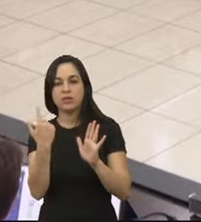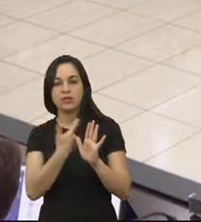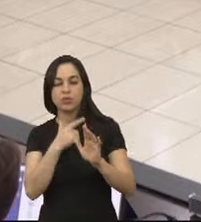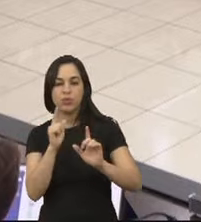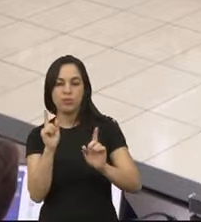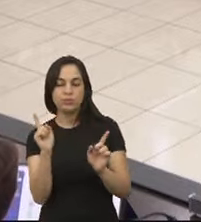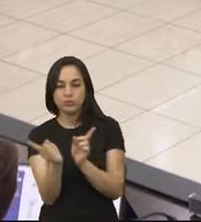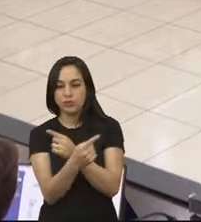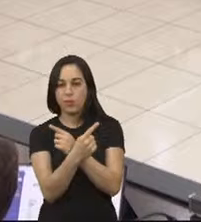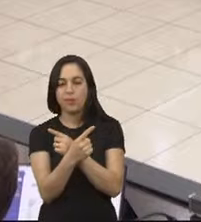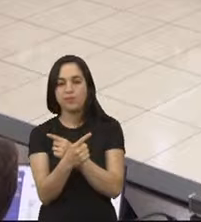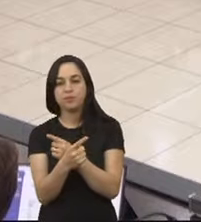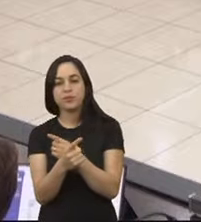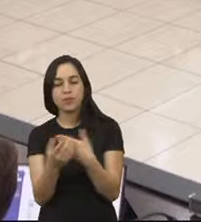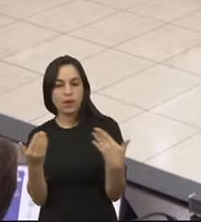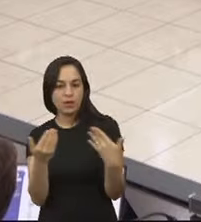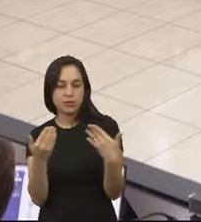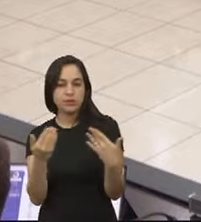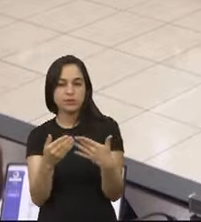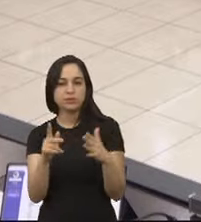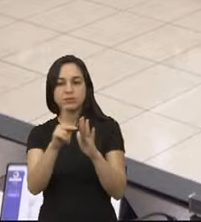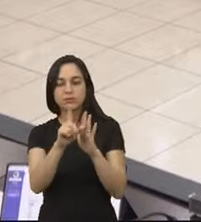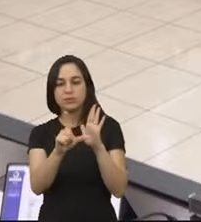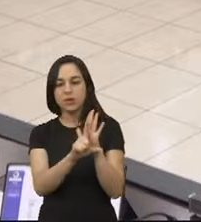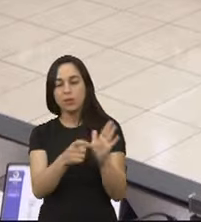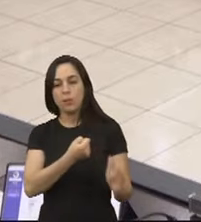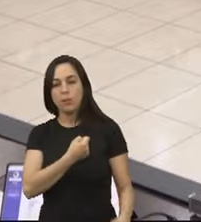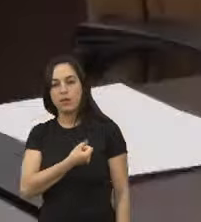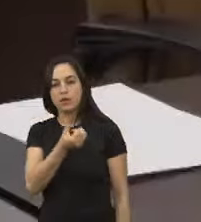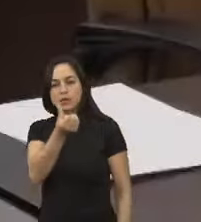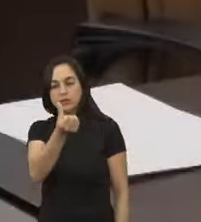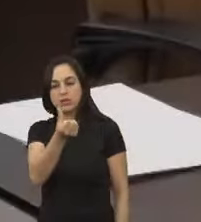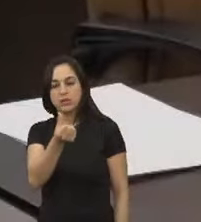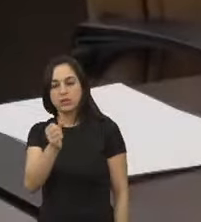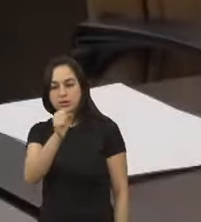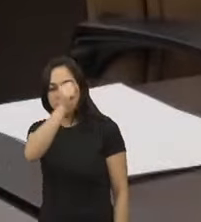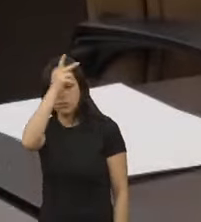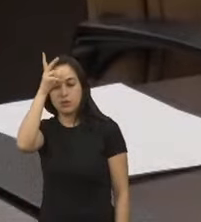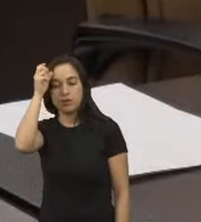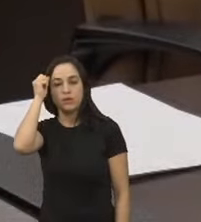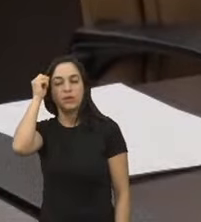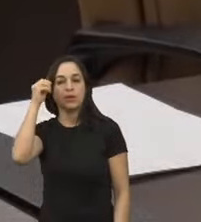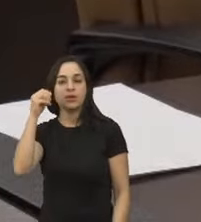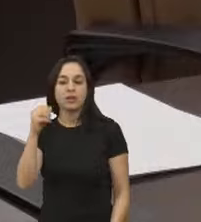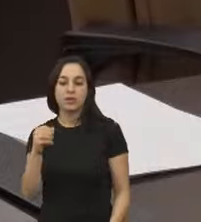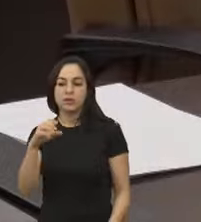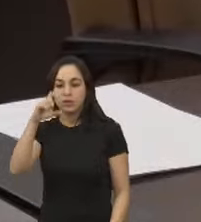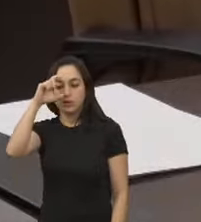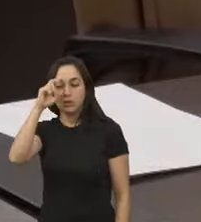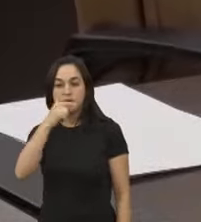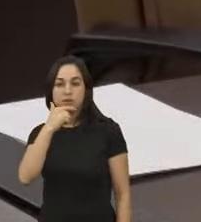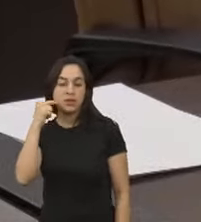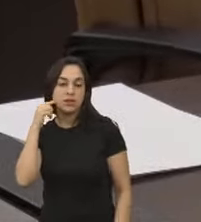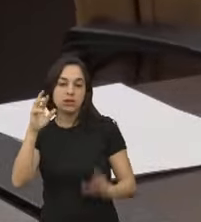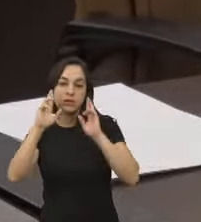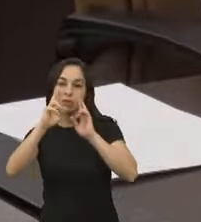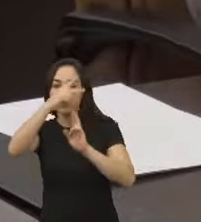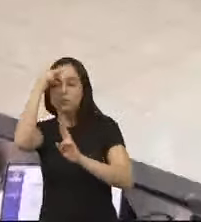o projeto número 6 do prefeito Celso Florencio. Até em respeito ao pessoal que está aqui na